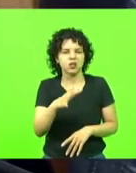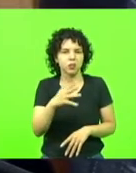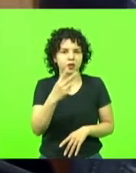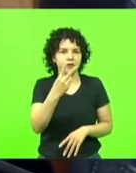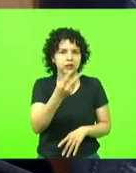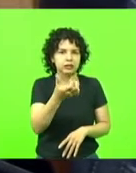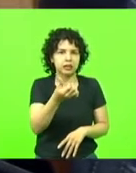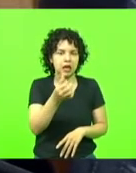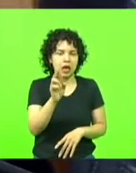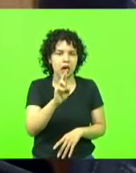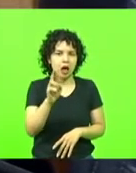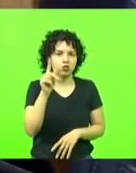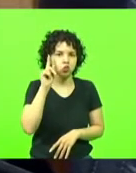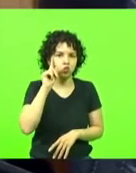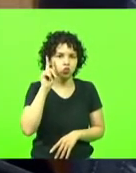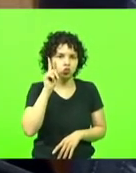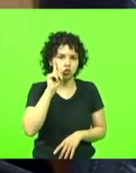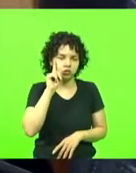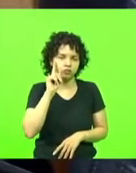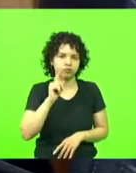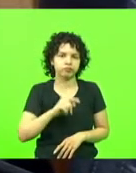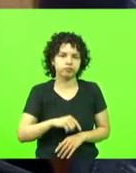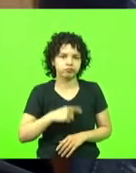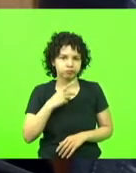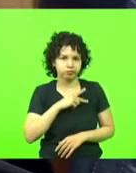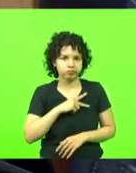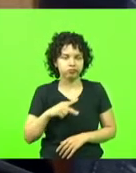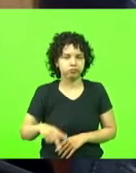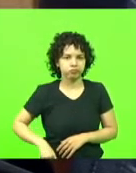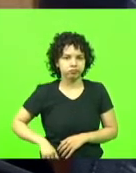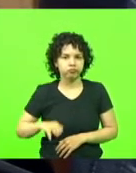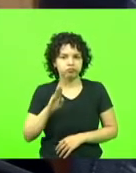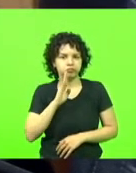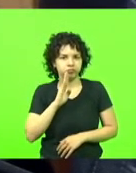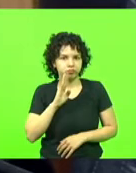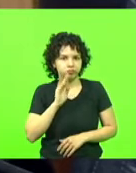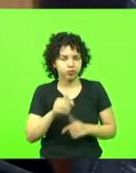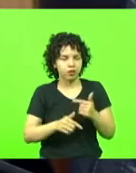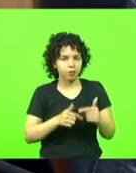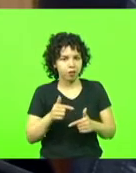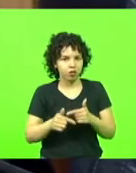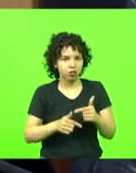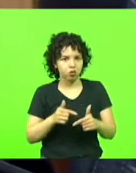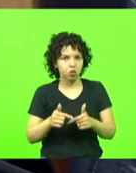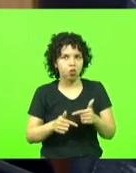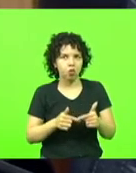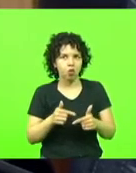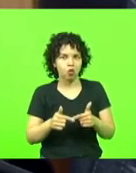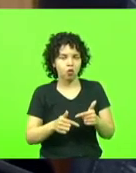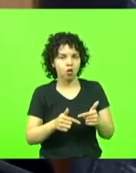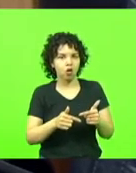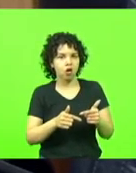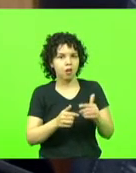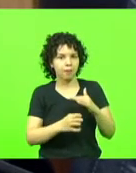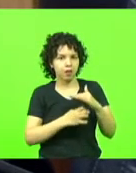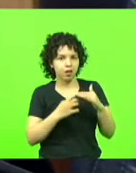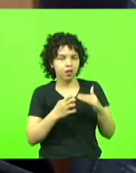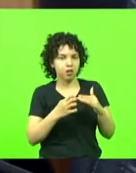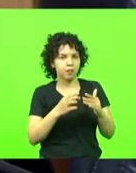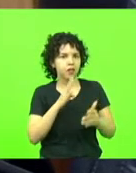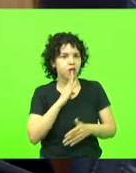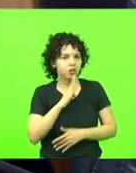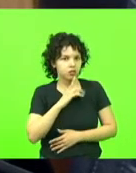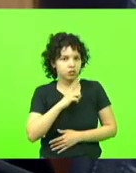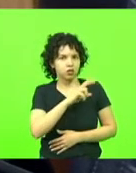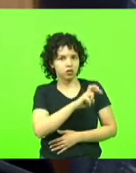dia, senhor presidente Berlanda. Um trabalhador lá da empresa Berlanda, que tem em Xanxerê, R$ 26,00 por dia para